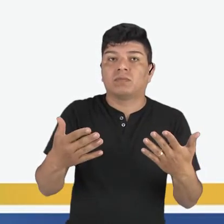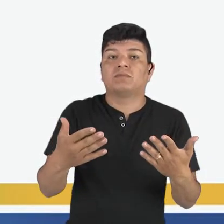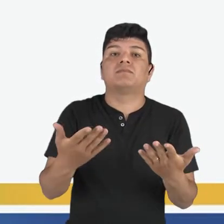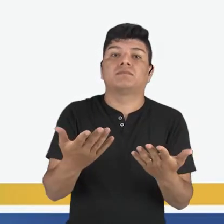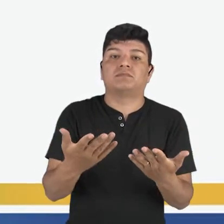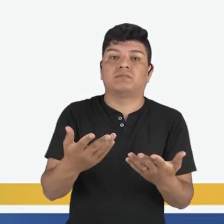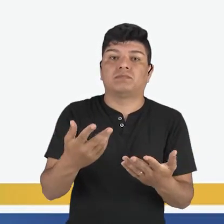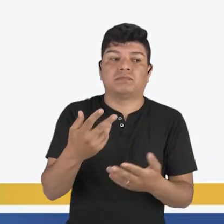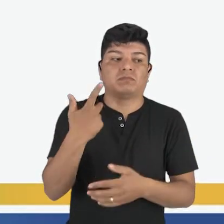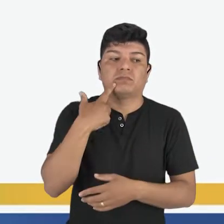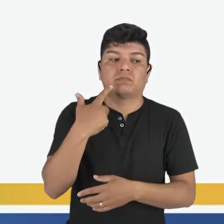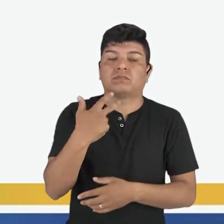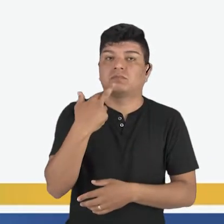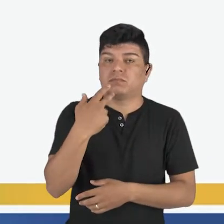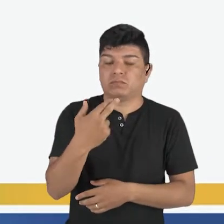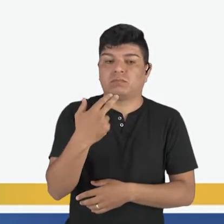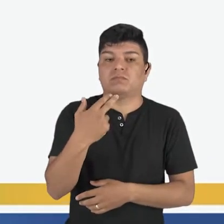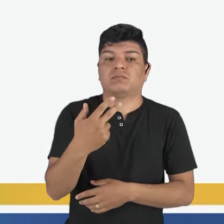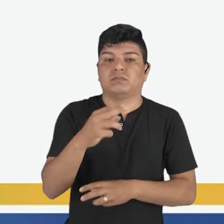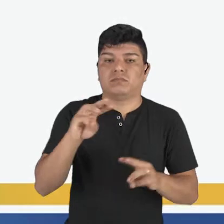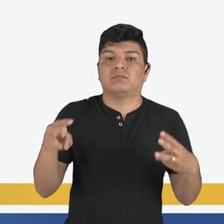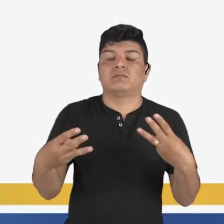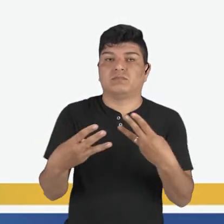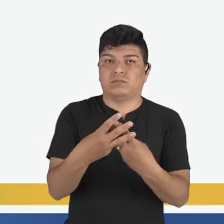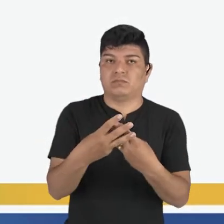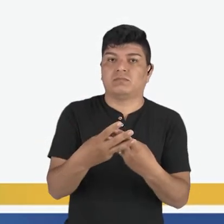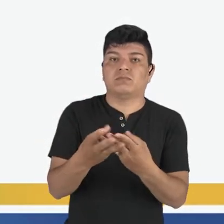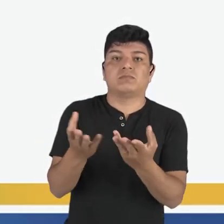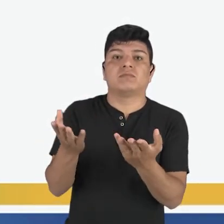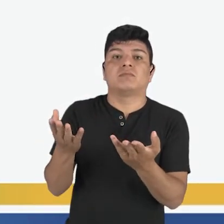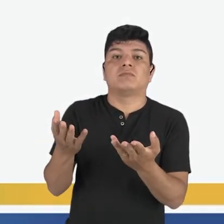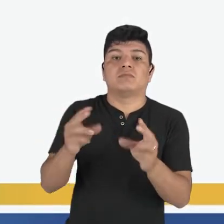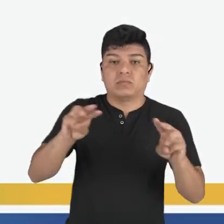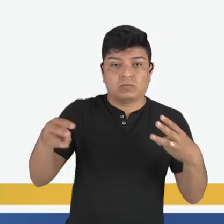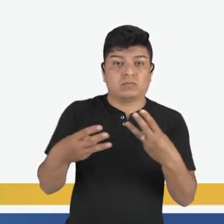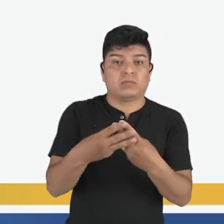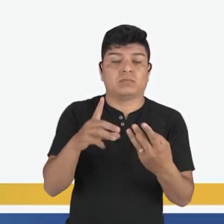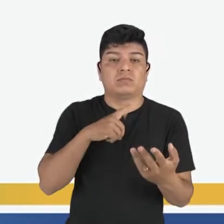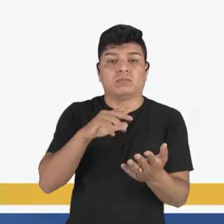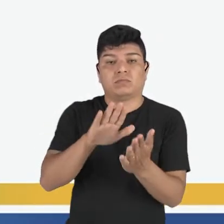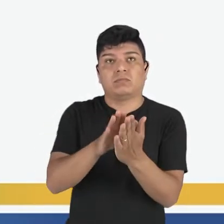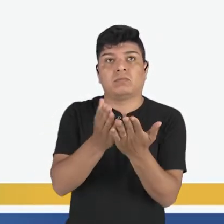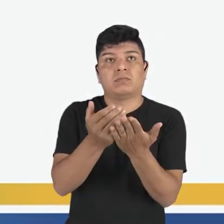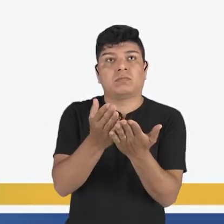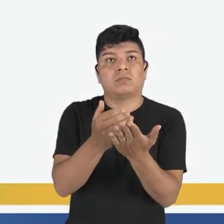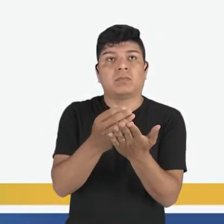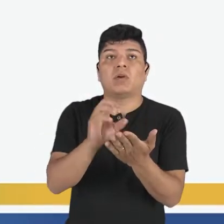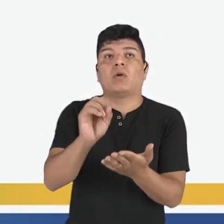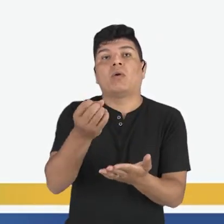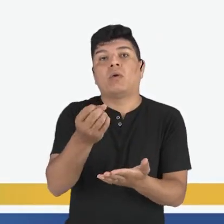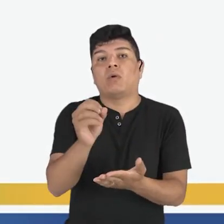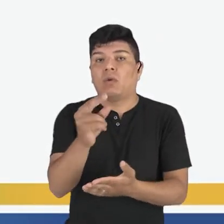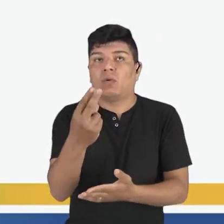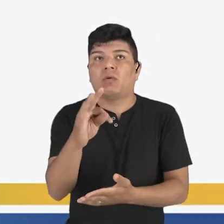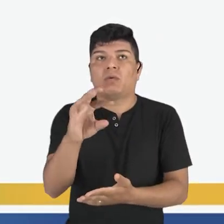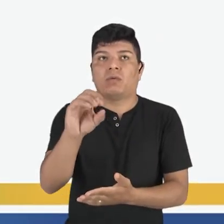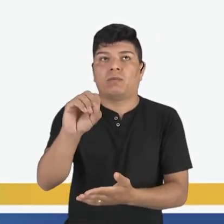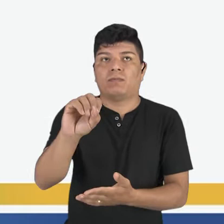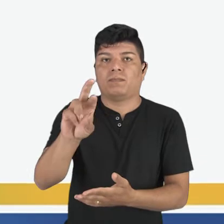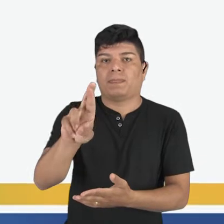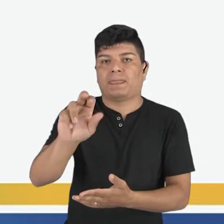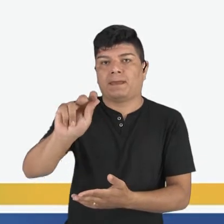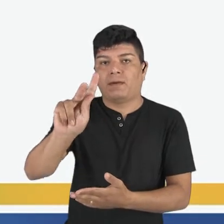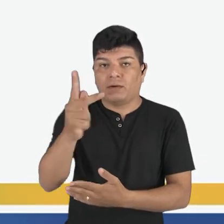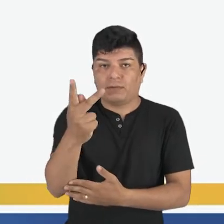né? Então, o judaísmo tem um livro que eles chamam Tanar ou chamam Torá. É